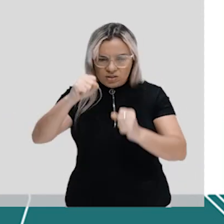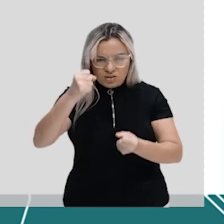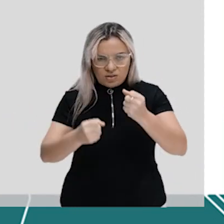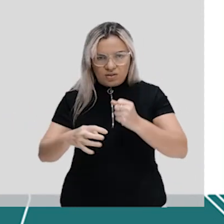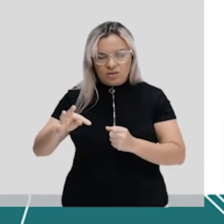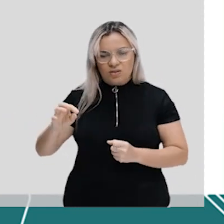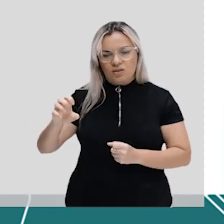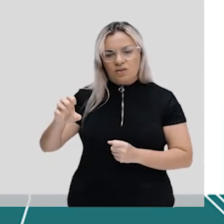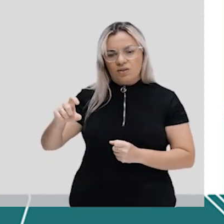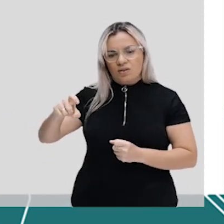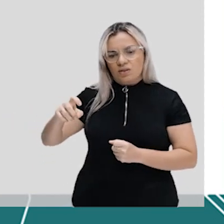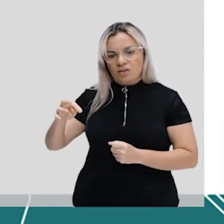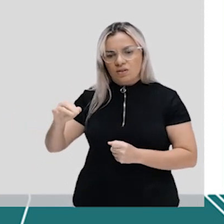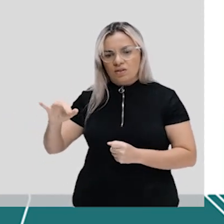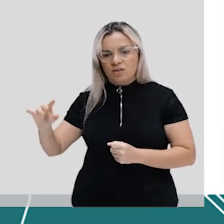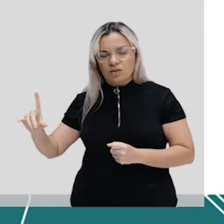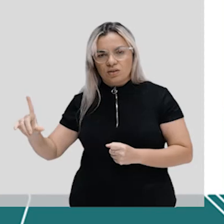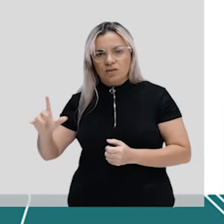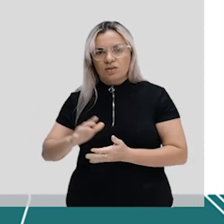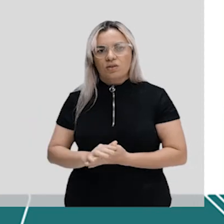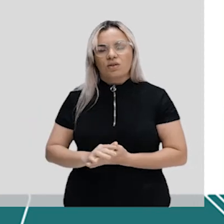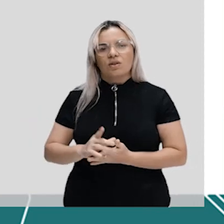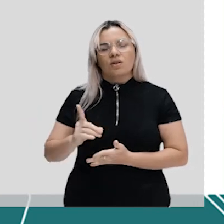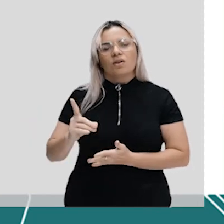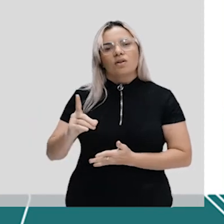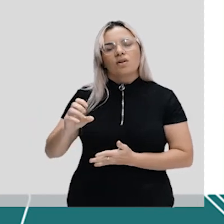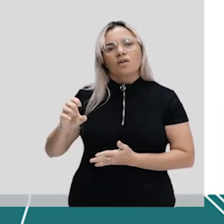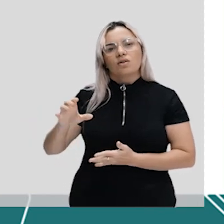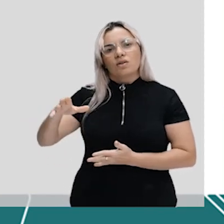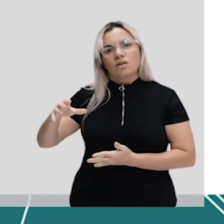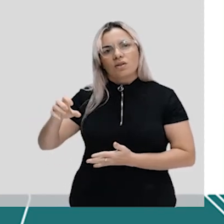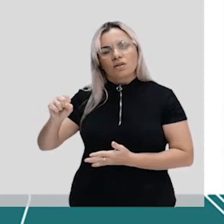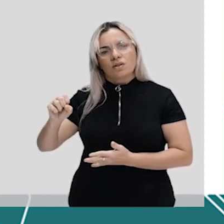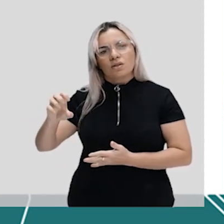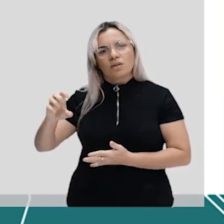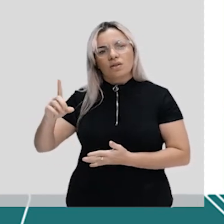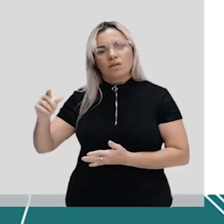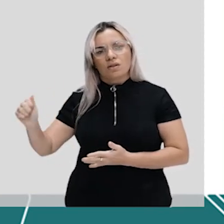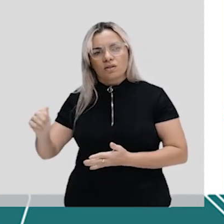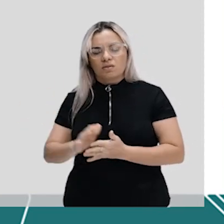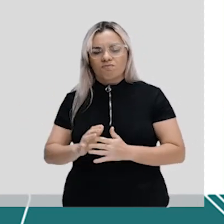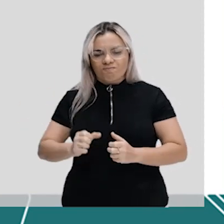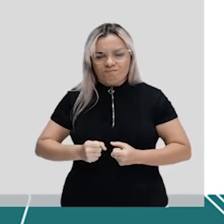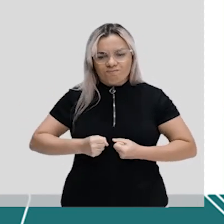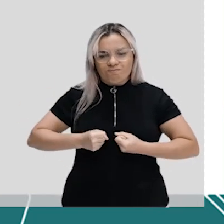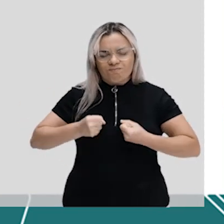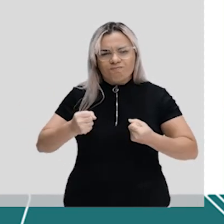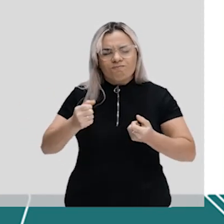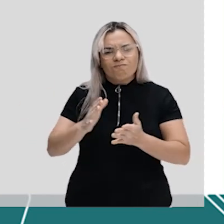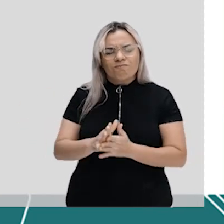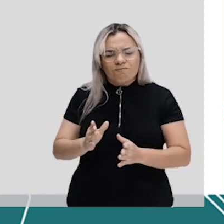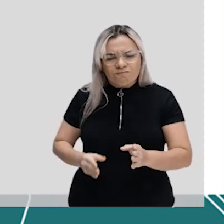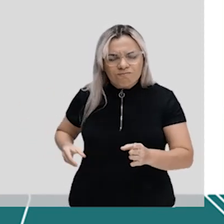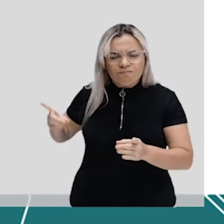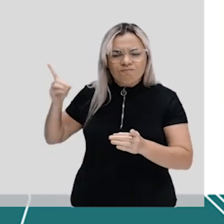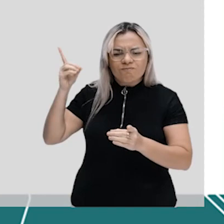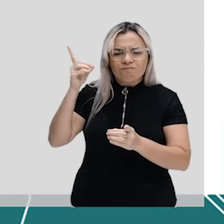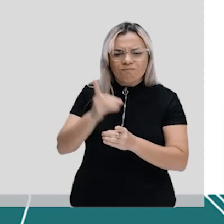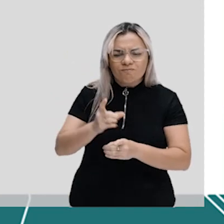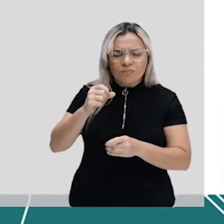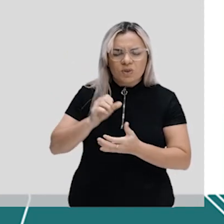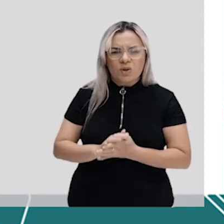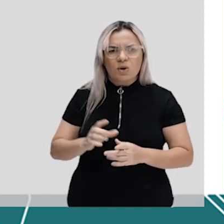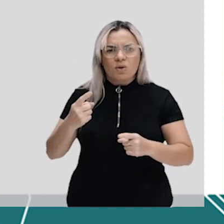estudioso dos insetos, ele, mesmo assim, não, eu vou tentar aceitar o desafio, eu vou lá e tentar descobrir o que está causando